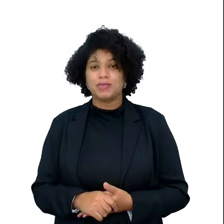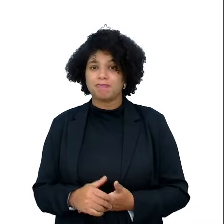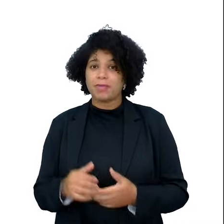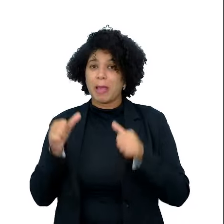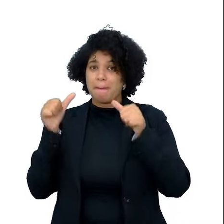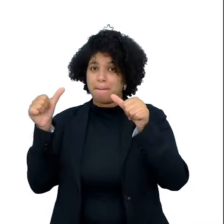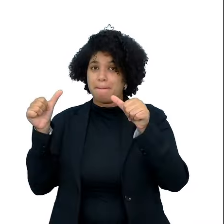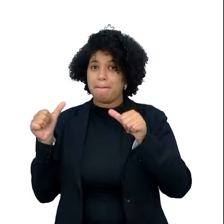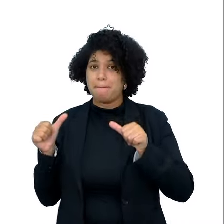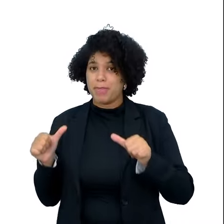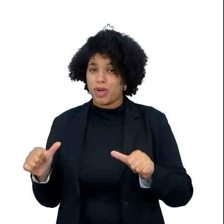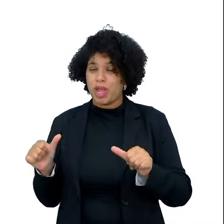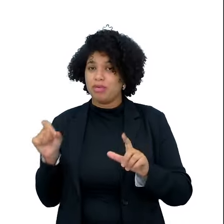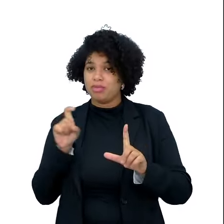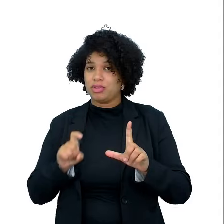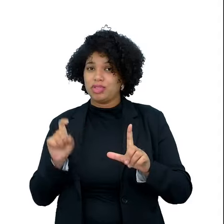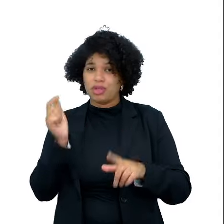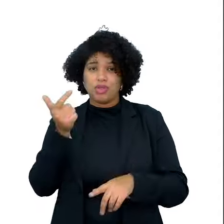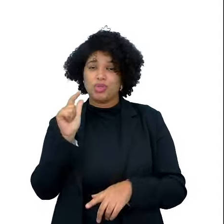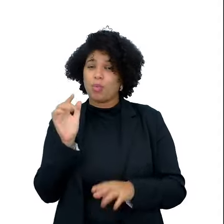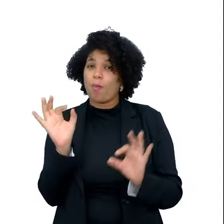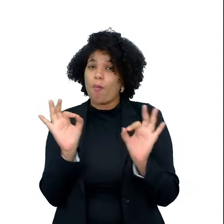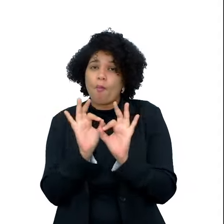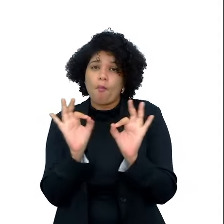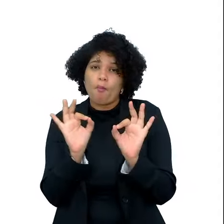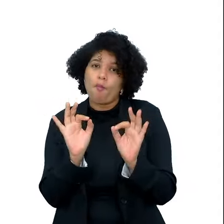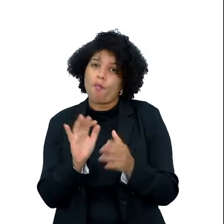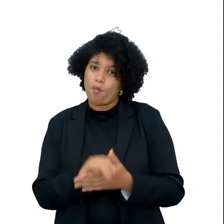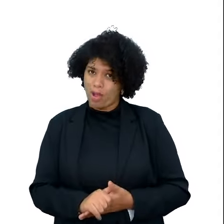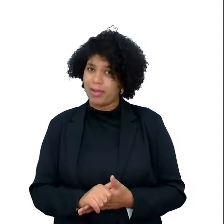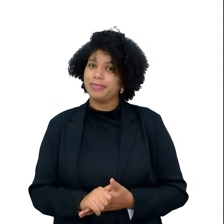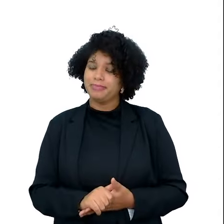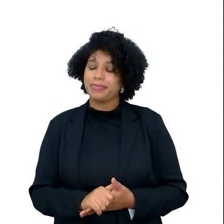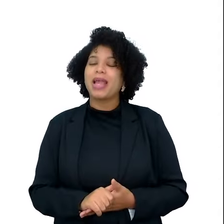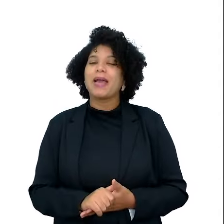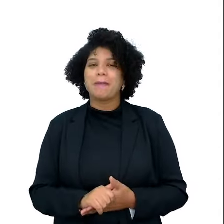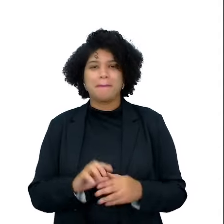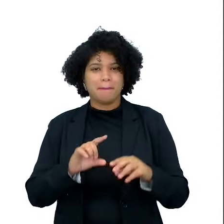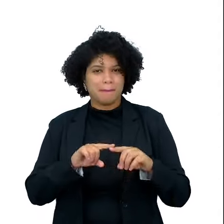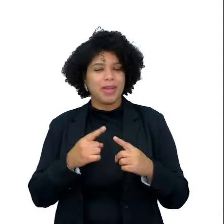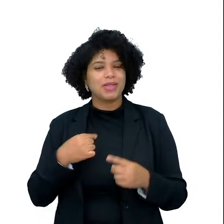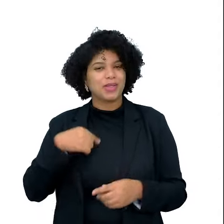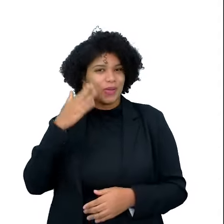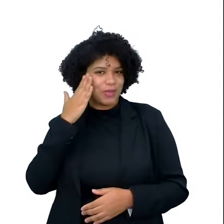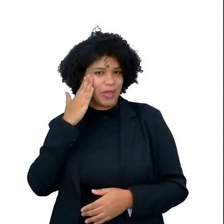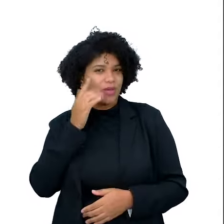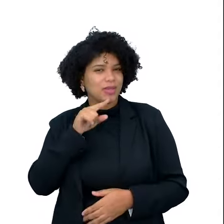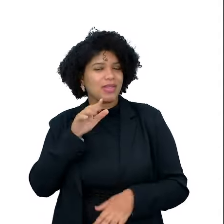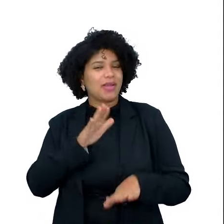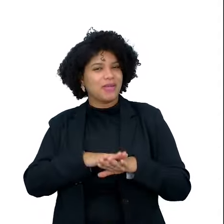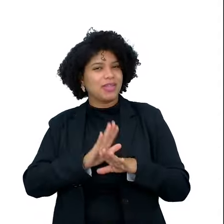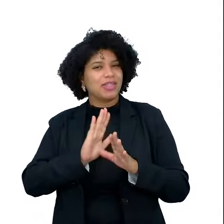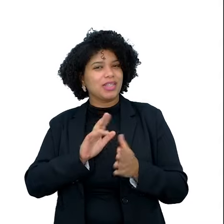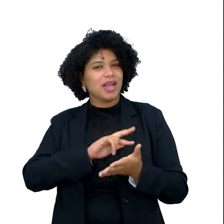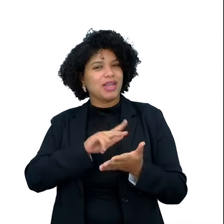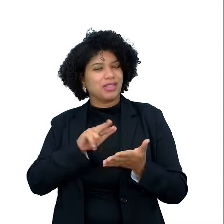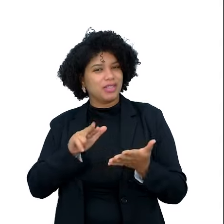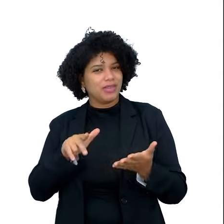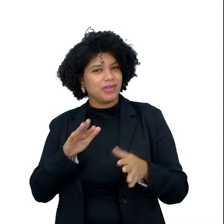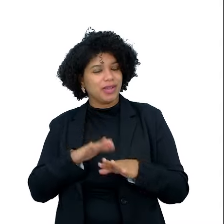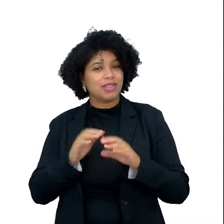Padlet ainda. E eu tenho certeza que vocês já fizeram muitas